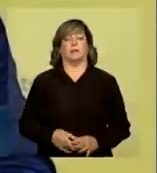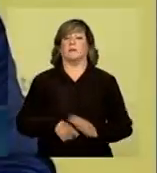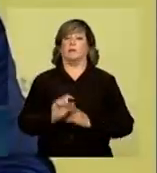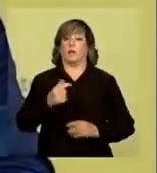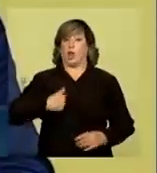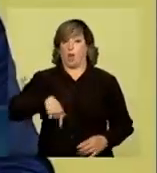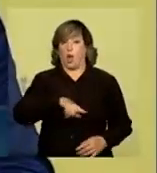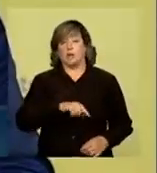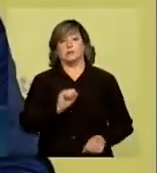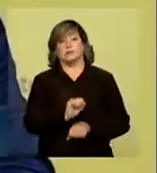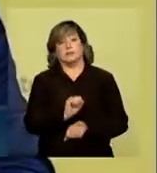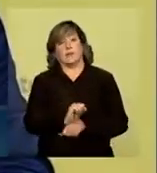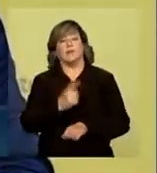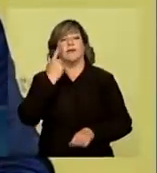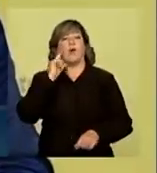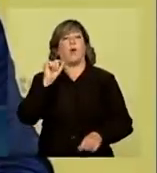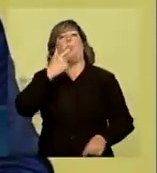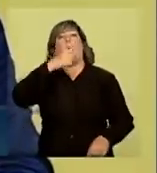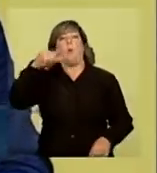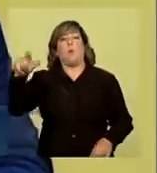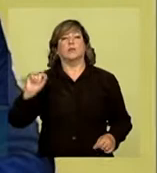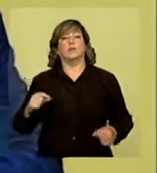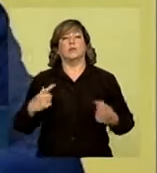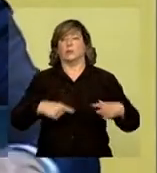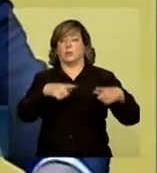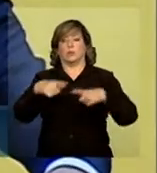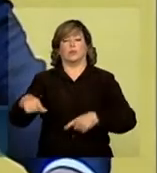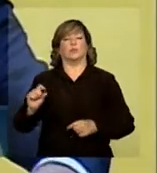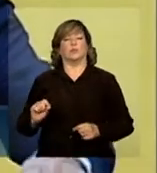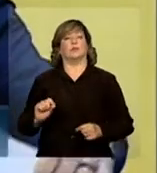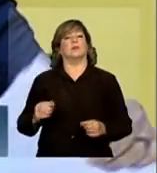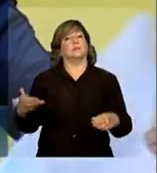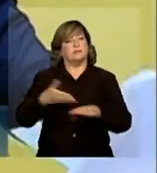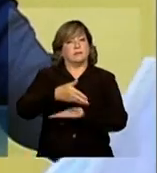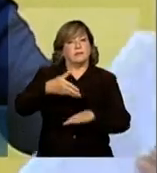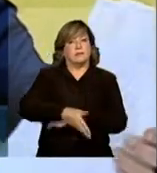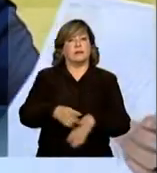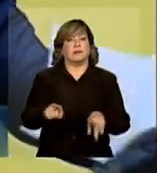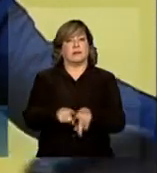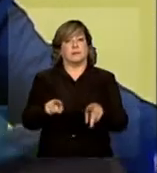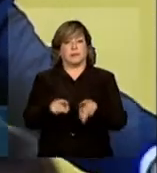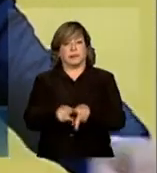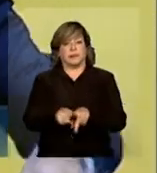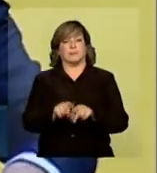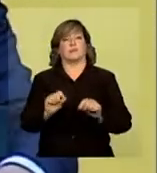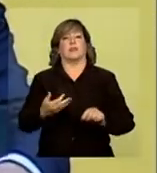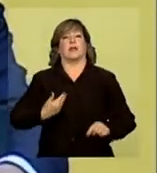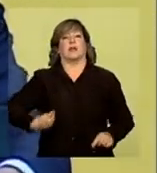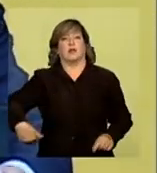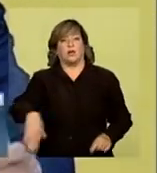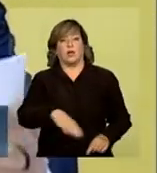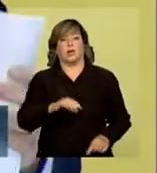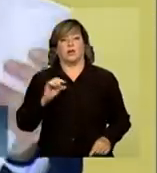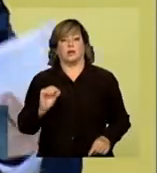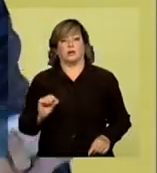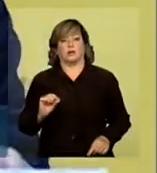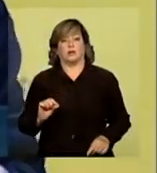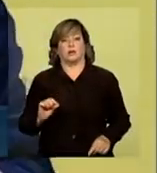expectativa é que que outro As instituições participe nós já